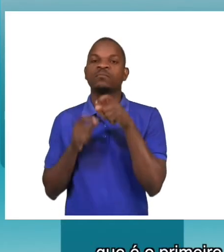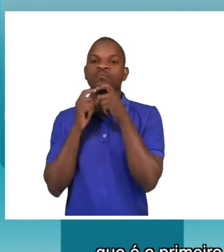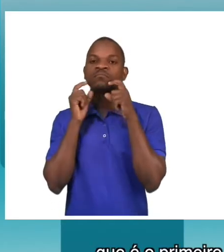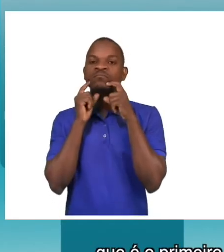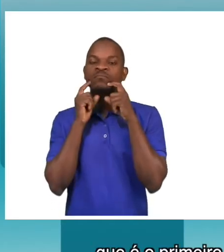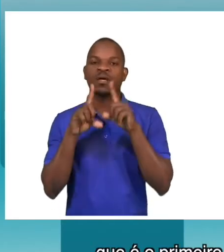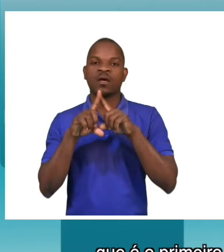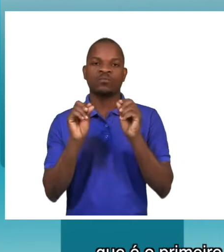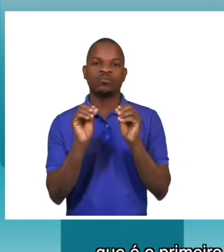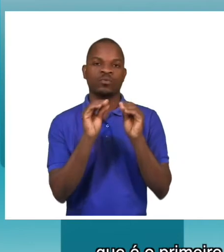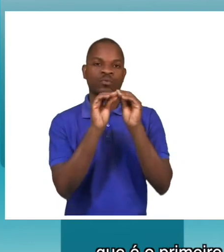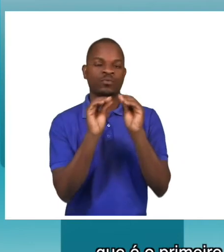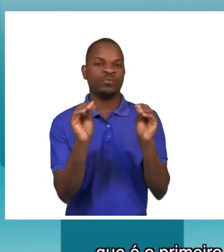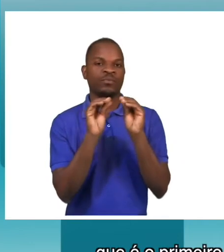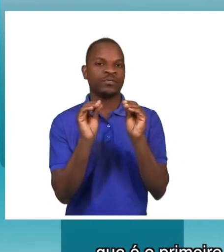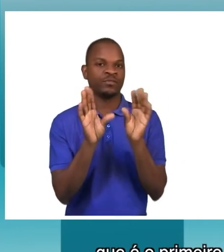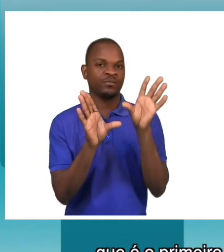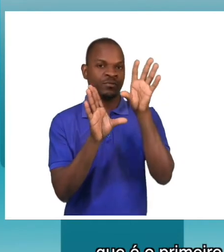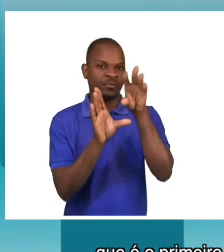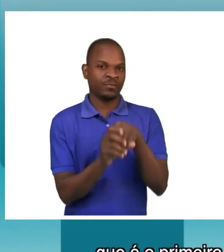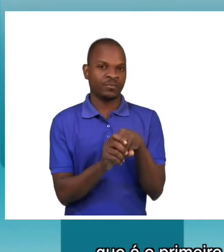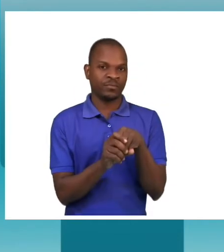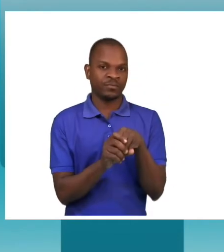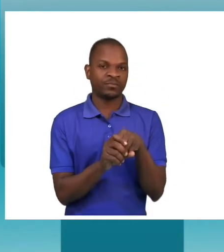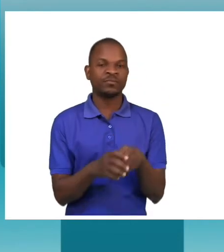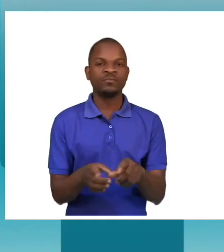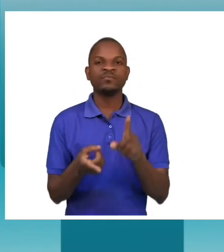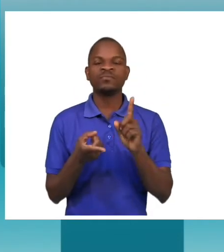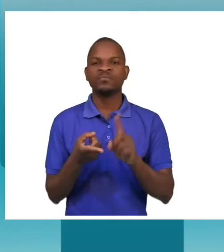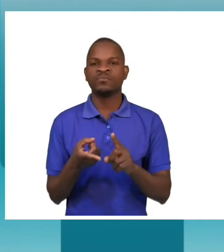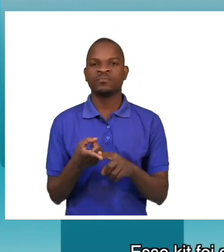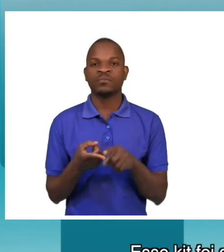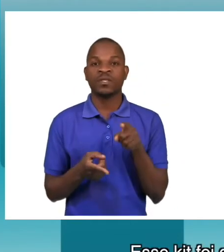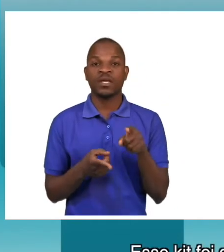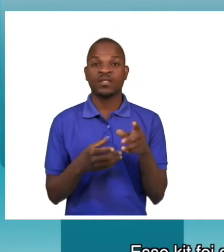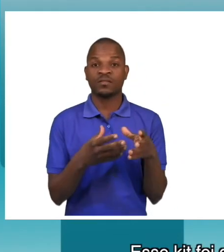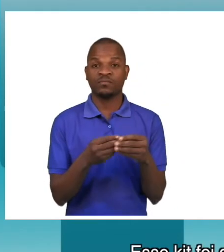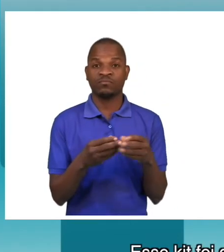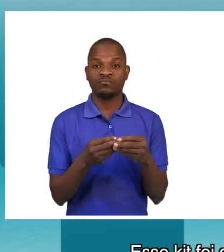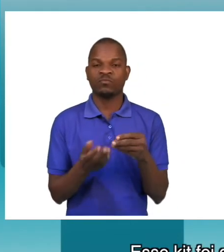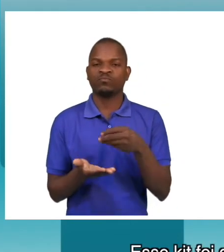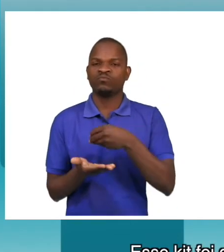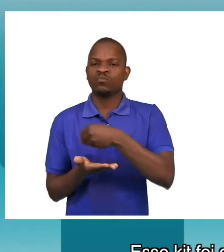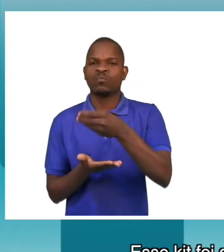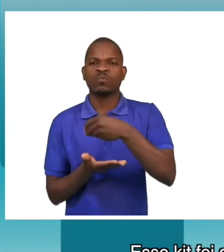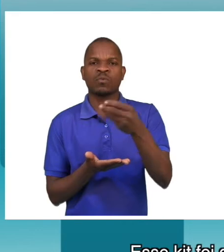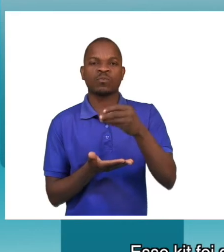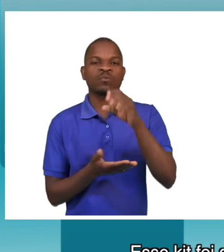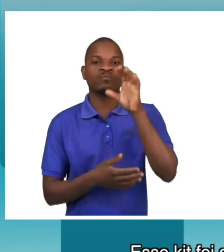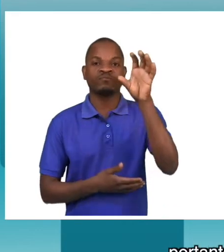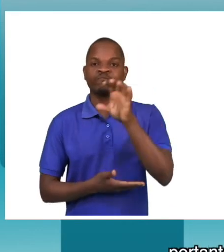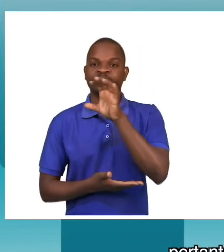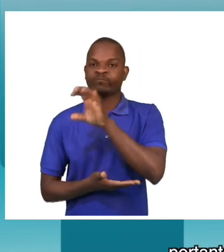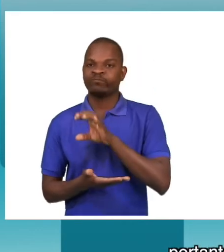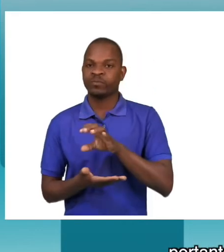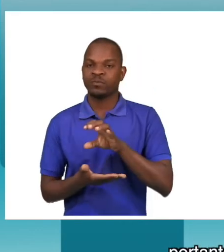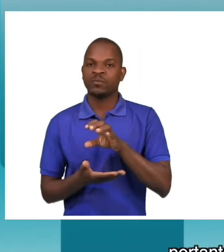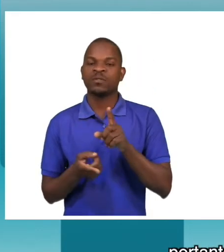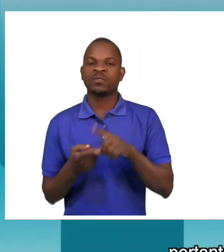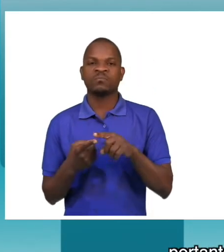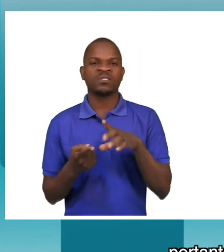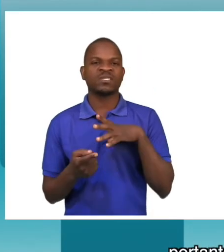Moçambique para a educação inclusiva e esse kit foi distribuído por todo o país portanto está